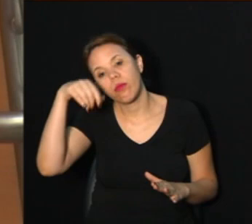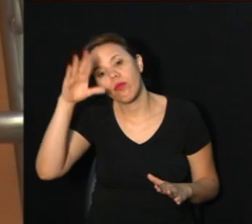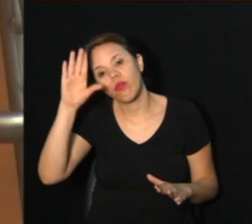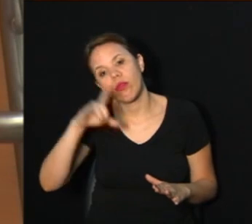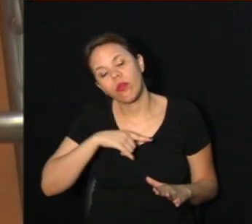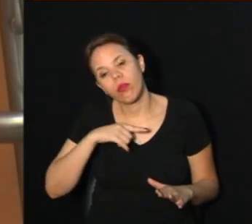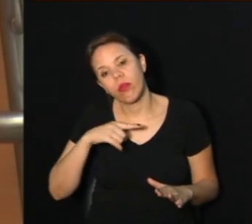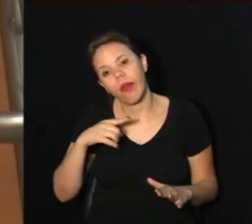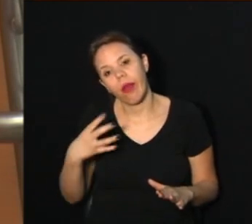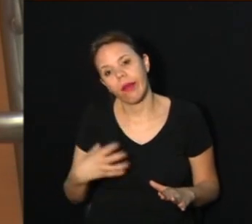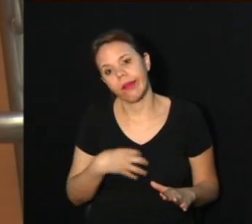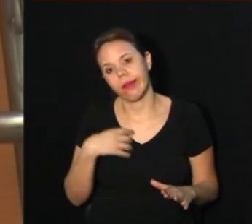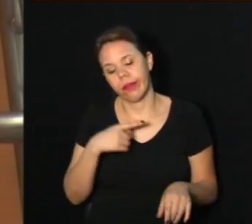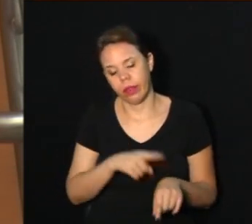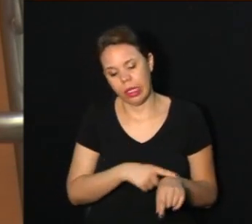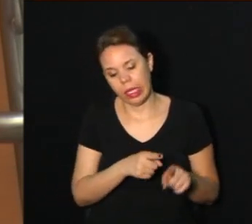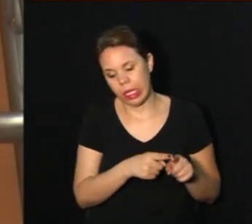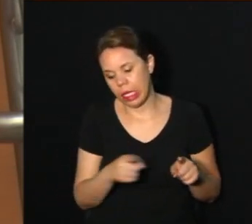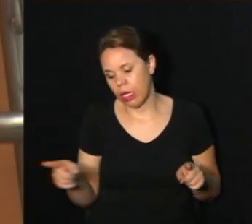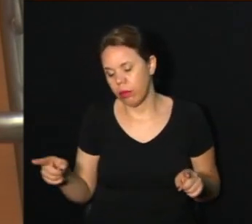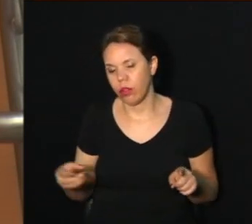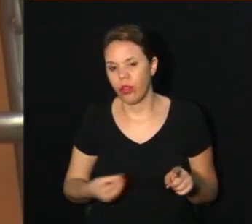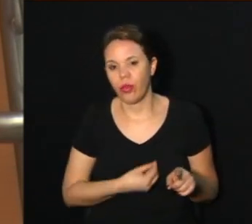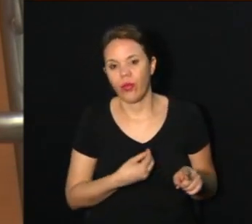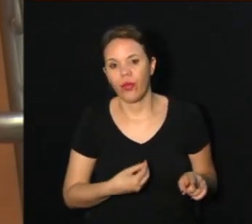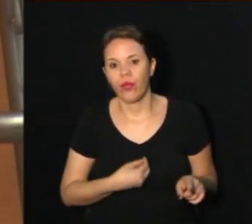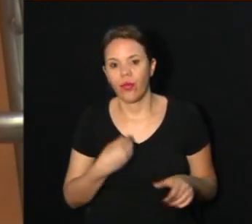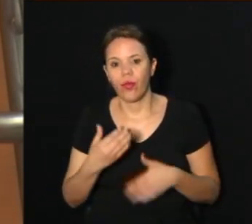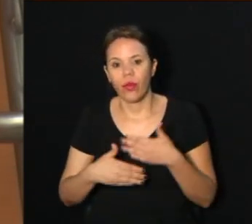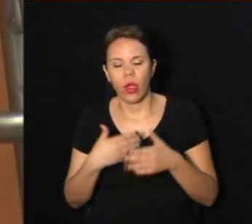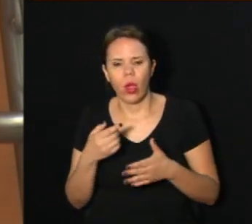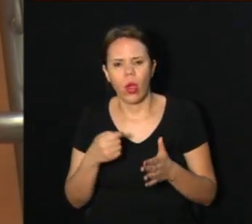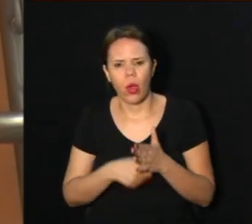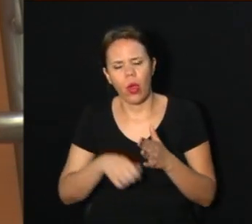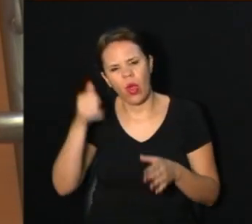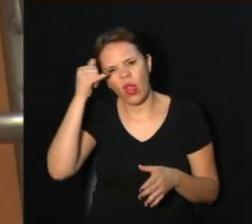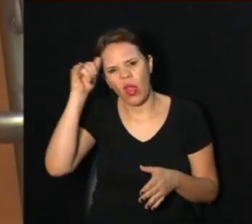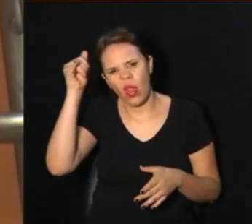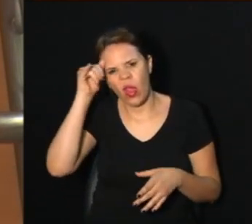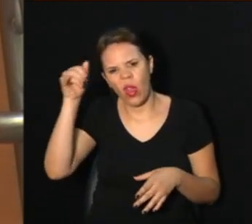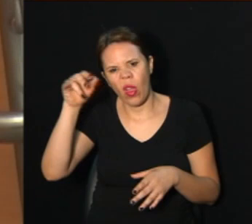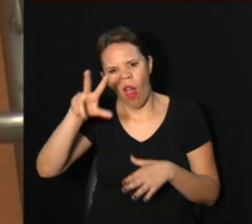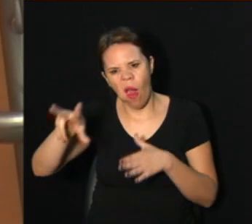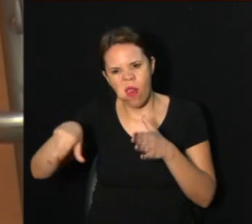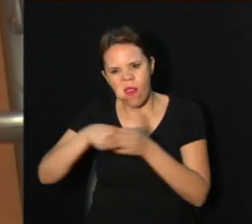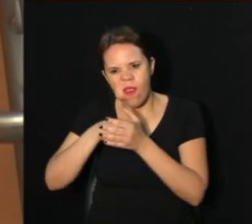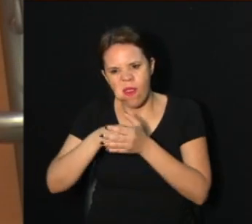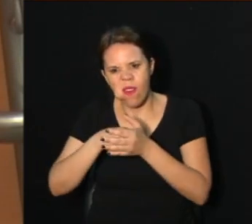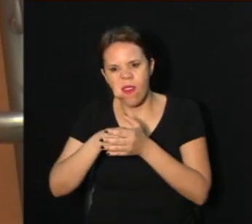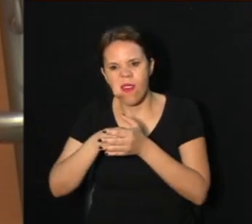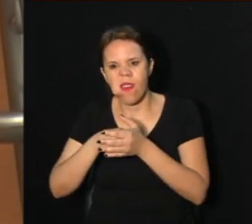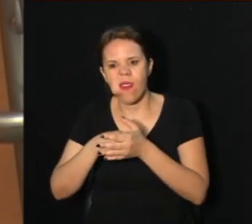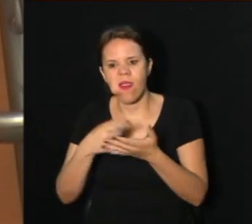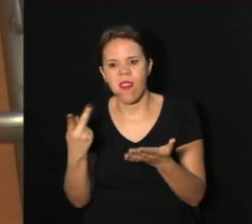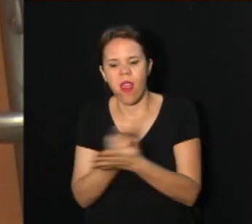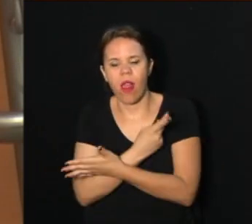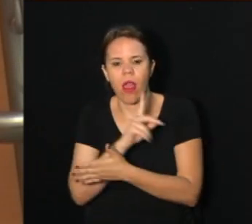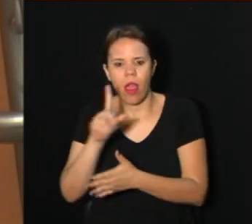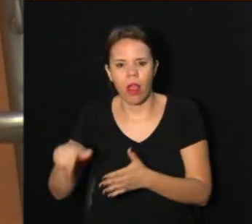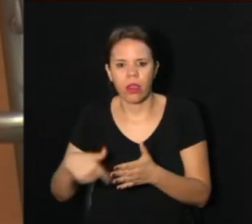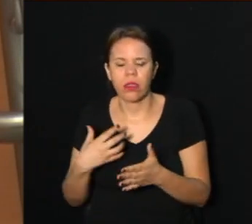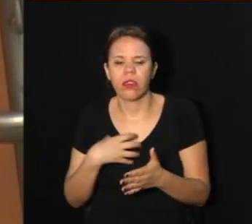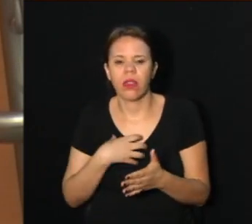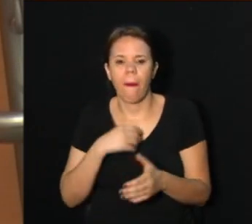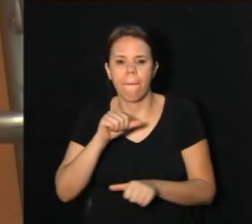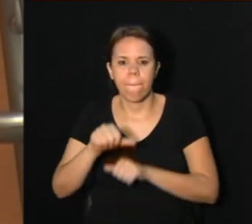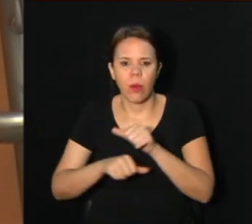é o espírito do tempo. Vivemos o espírito do tempo de combate à corrupção e à impunidade. Esse é o espírito do tempo, que muda